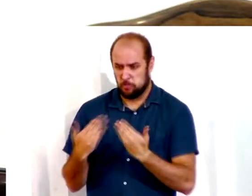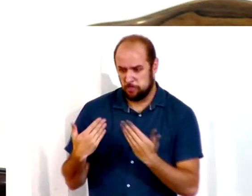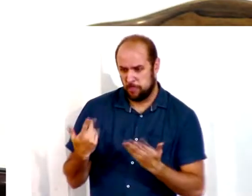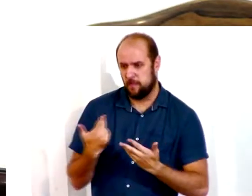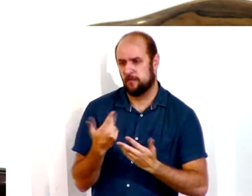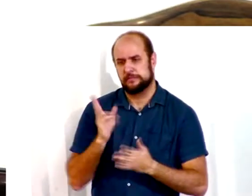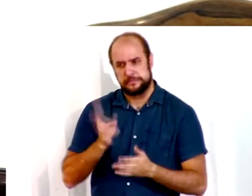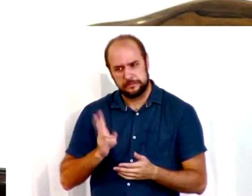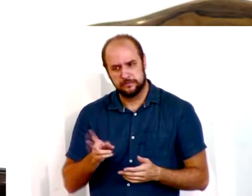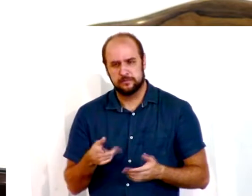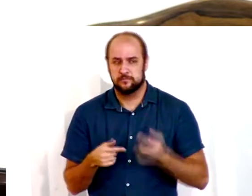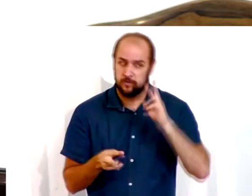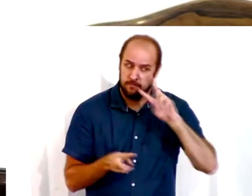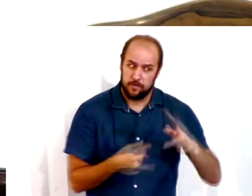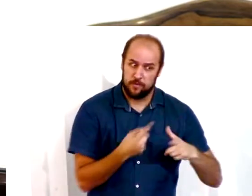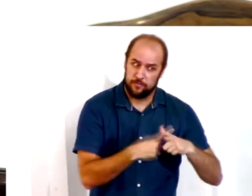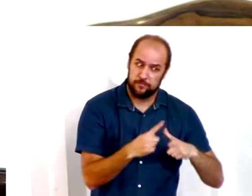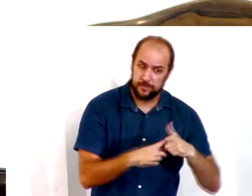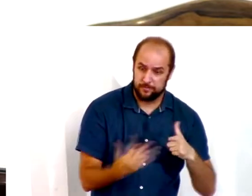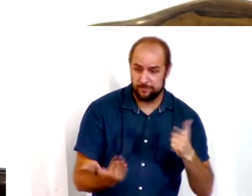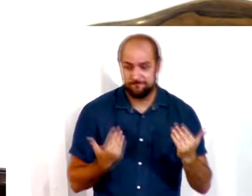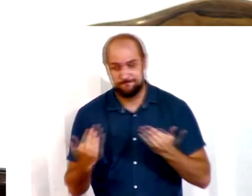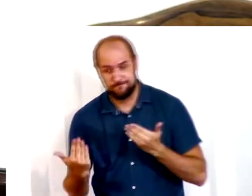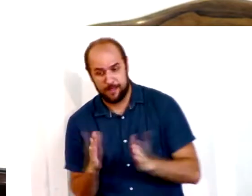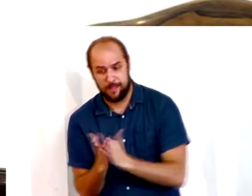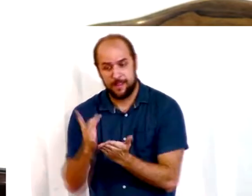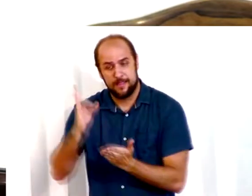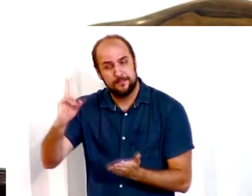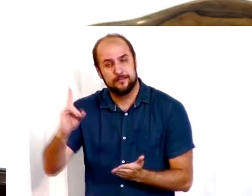de fato, desenvolver a fé no Senhor.